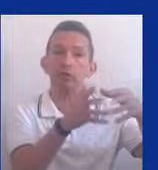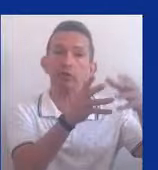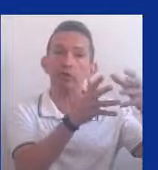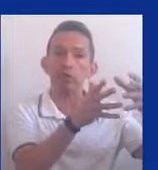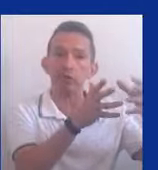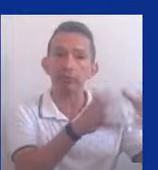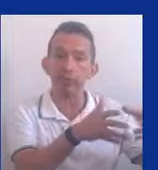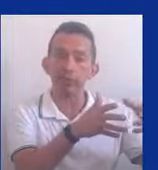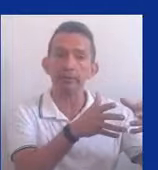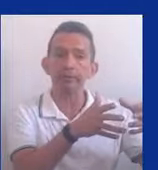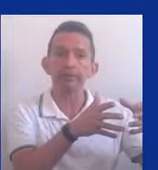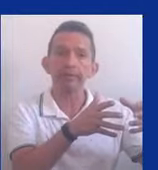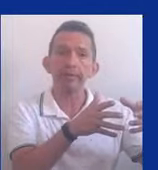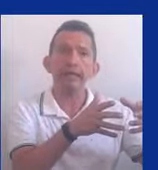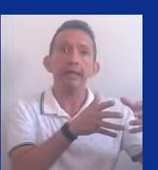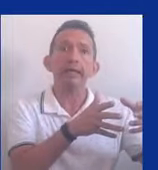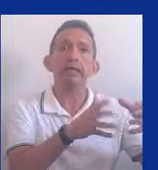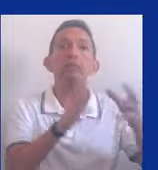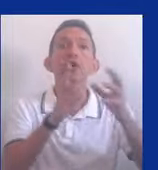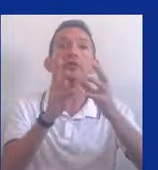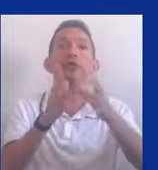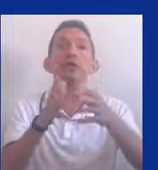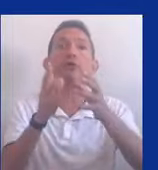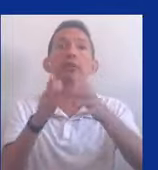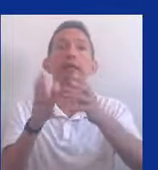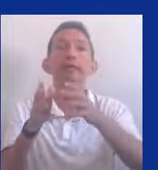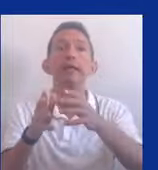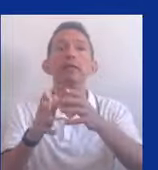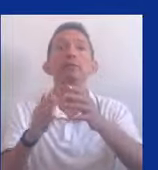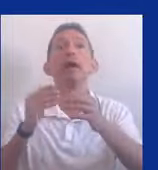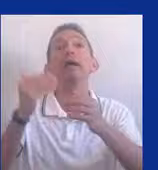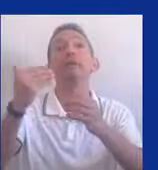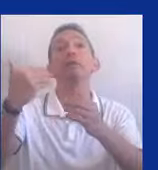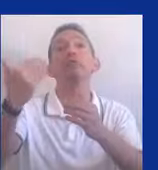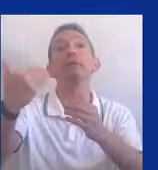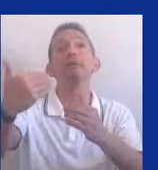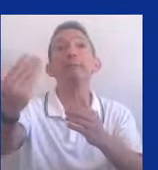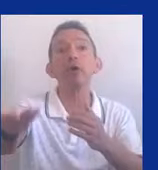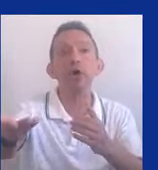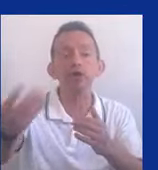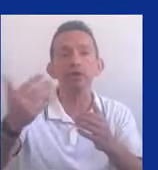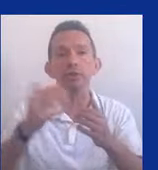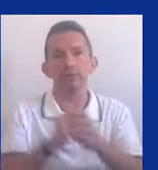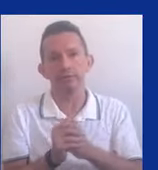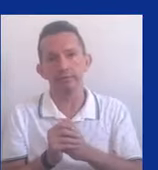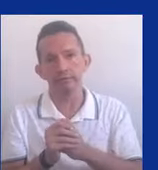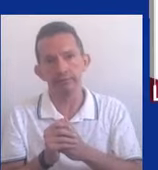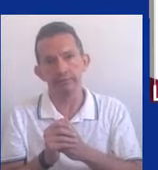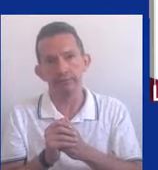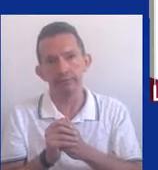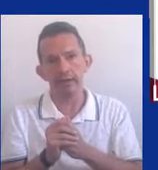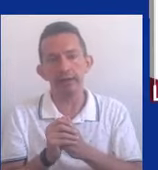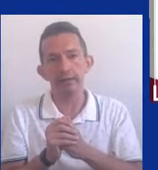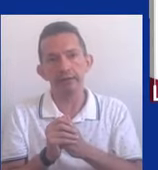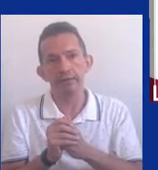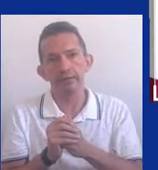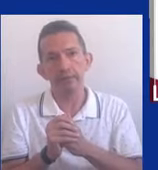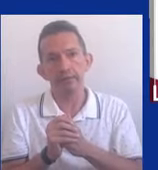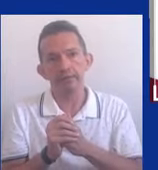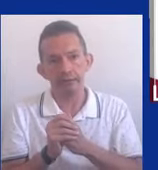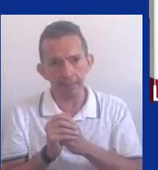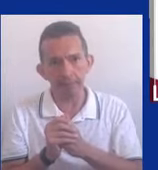relacionado com o fenômeno de tixotropia que modifica o formato da célula. Aí, isso é um movimento ameboide.